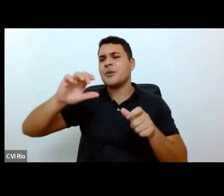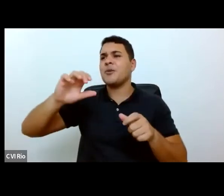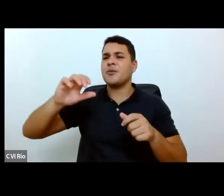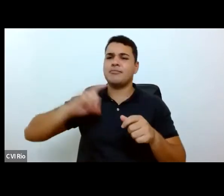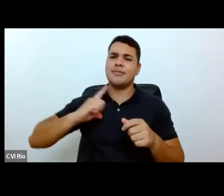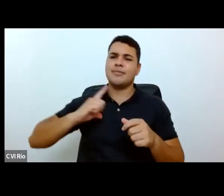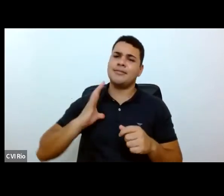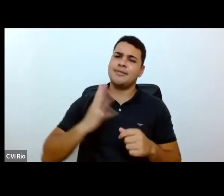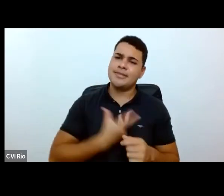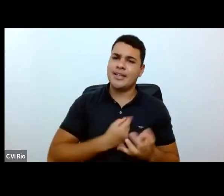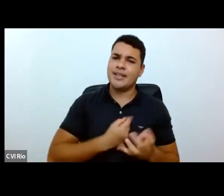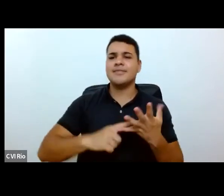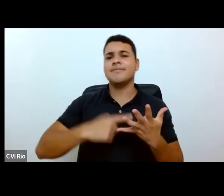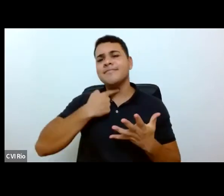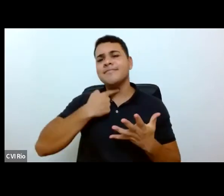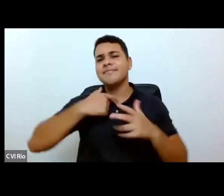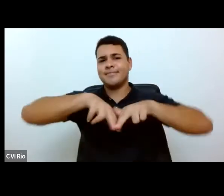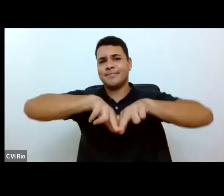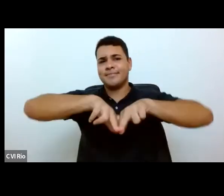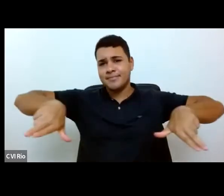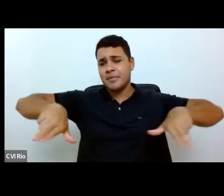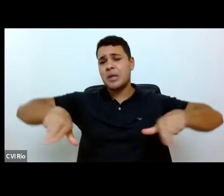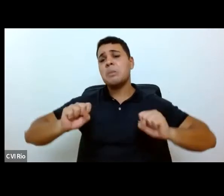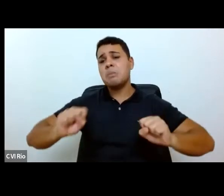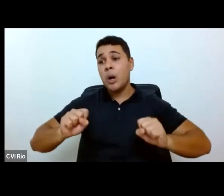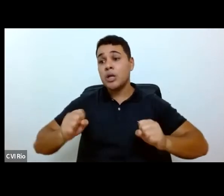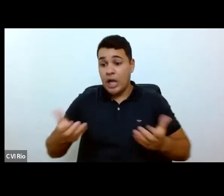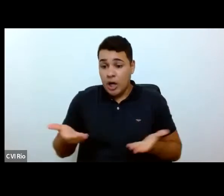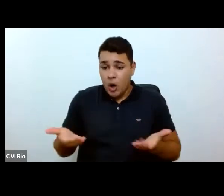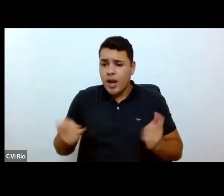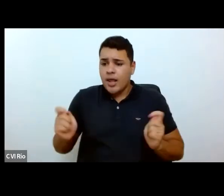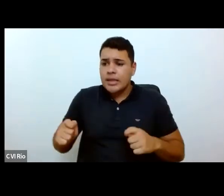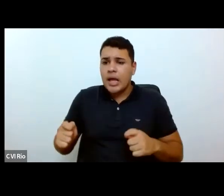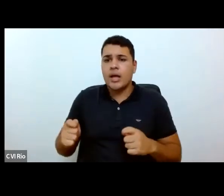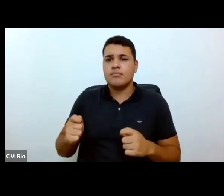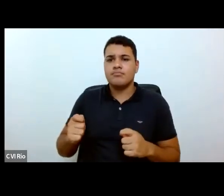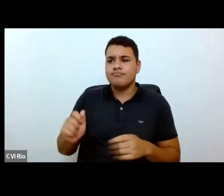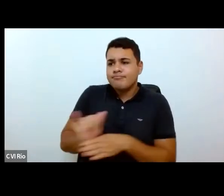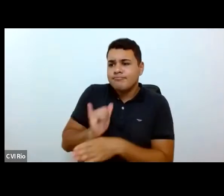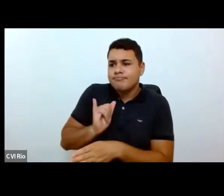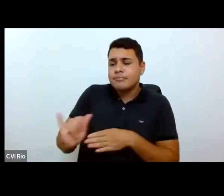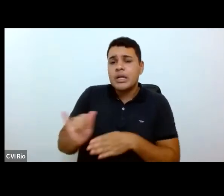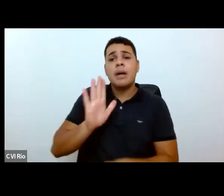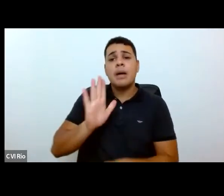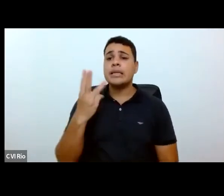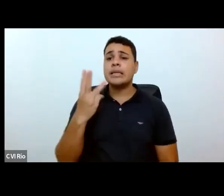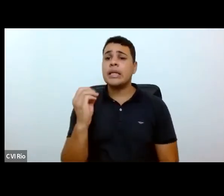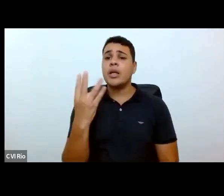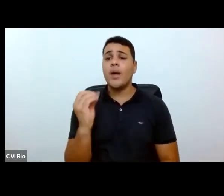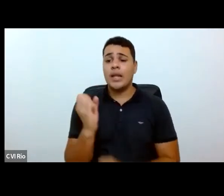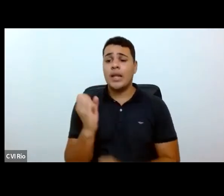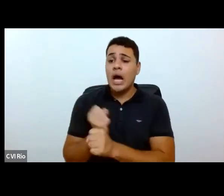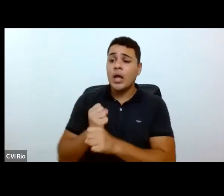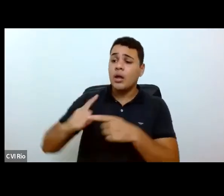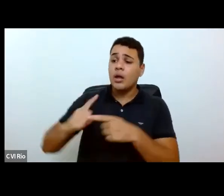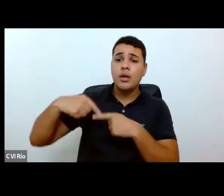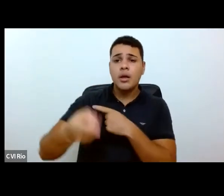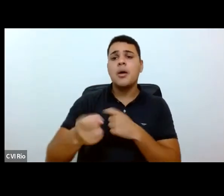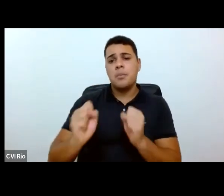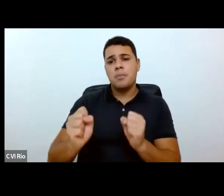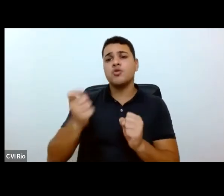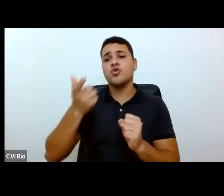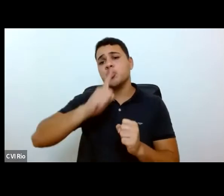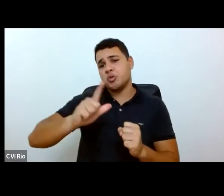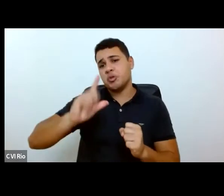paliativa, mas daqui a 30, 40 anos a gente vai ver os resultados, né, dessa insistência. E aí eu finalizo minha